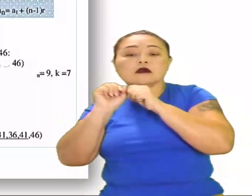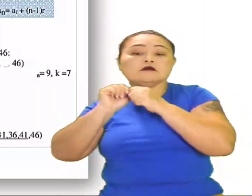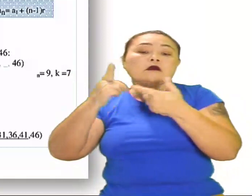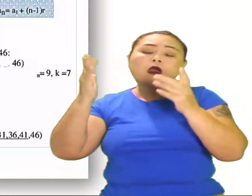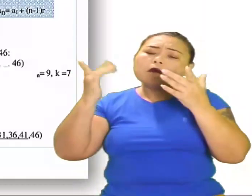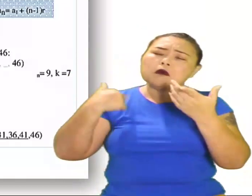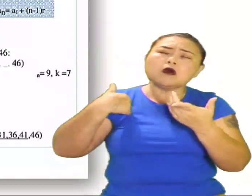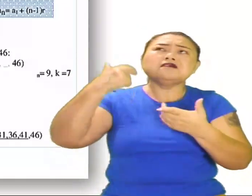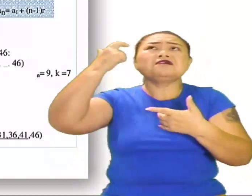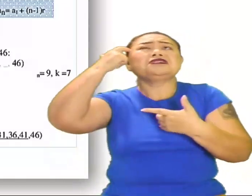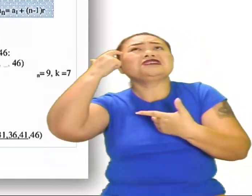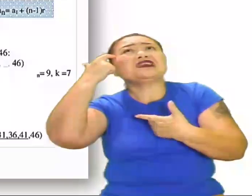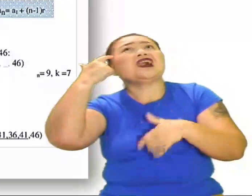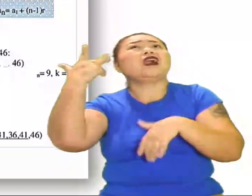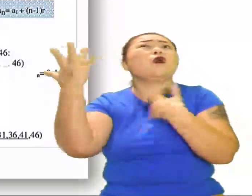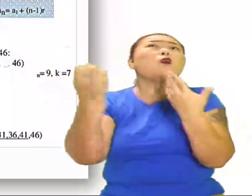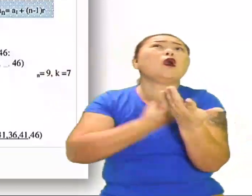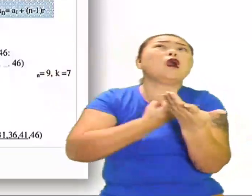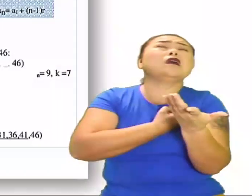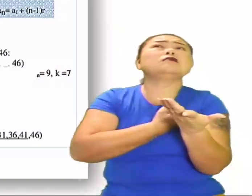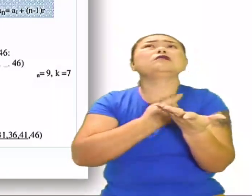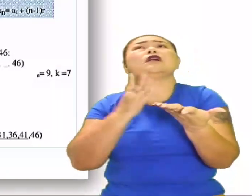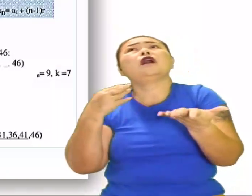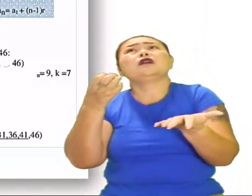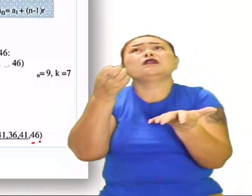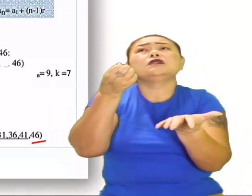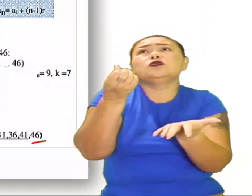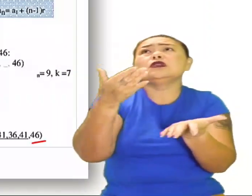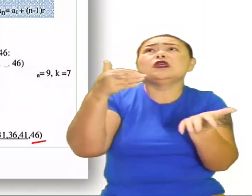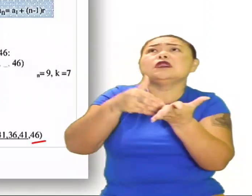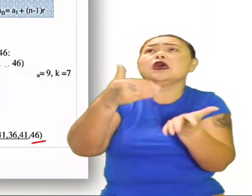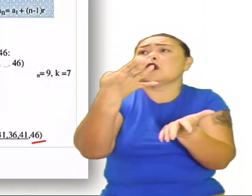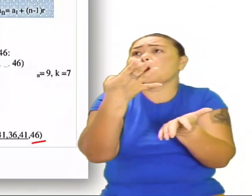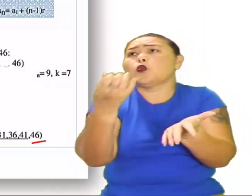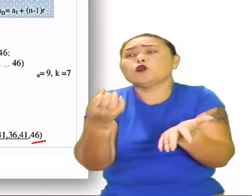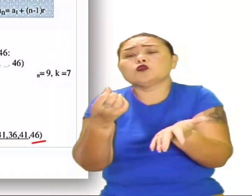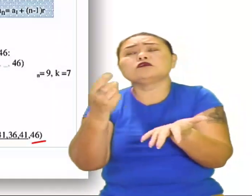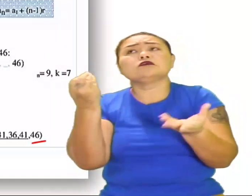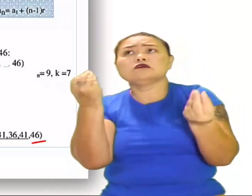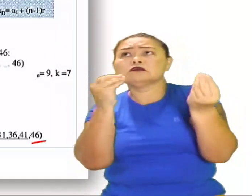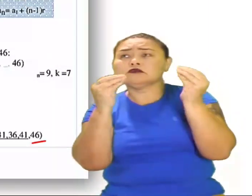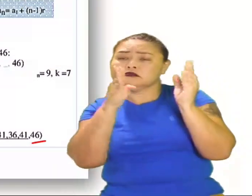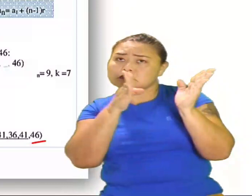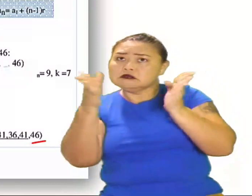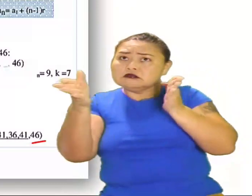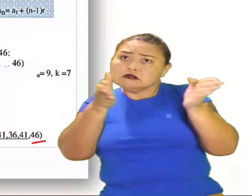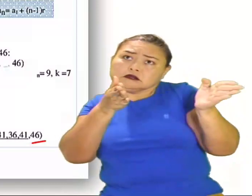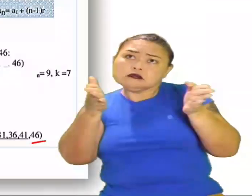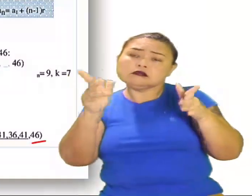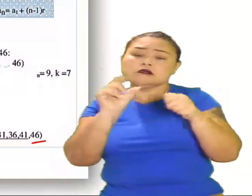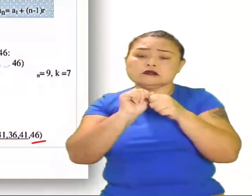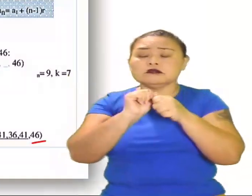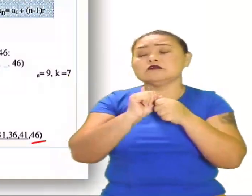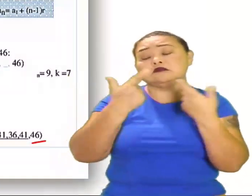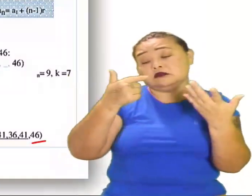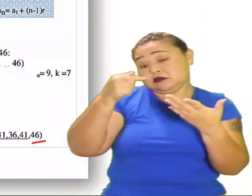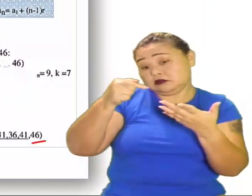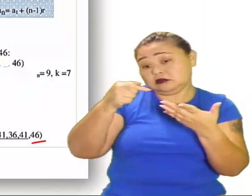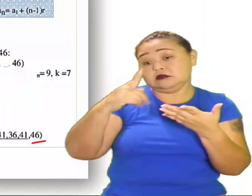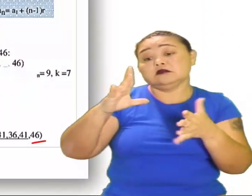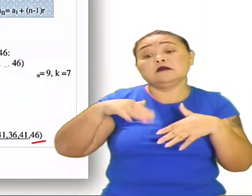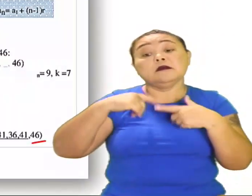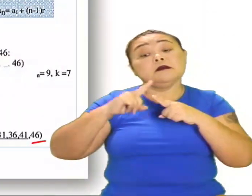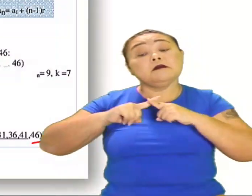gente pensar num valor que fosse chegar do 6 ao 46, tendo aí esses meios, 7 meios no caso,